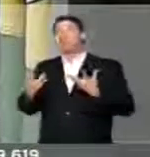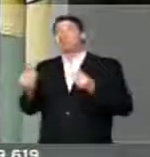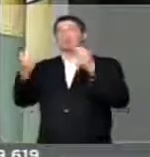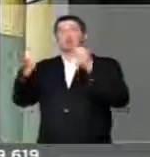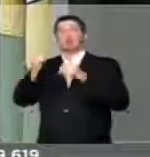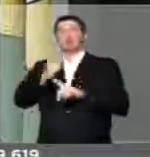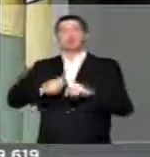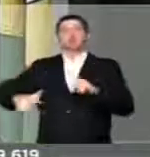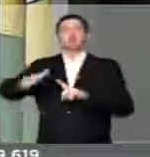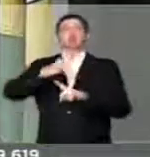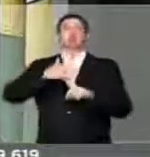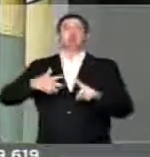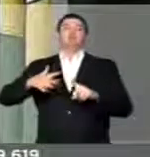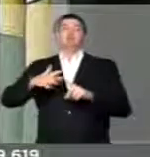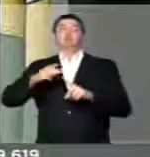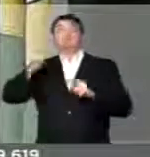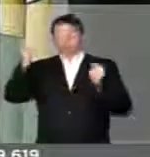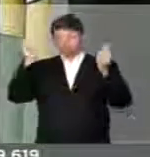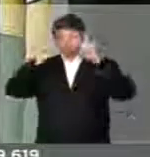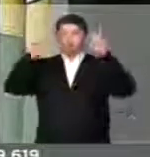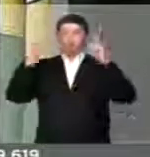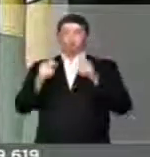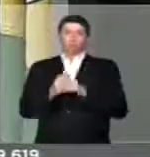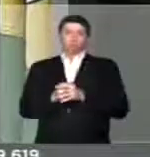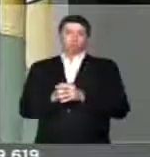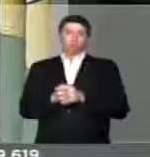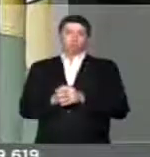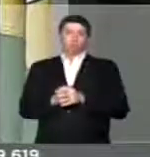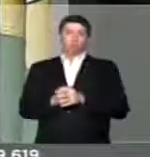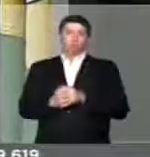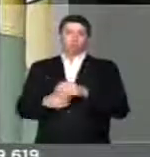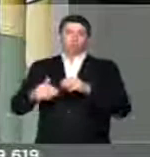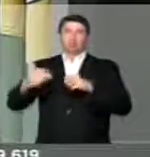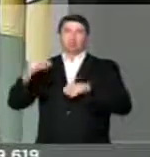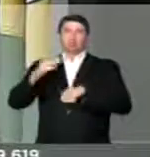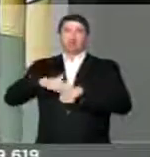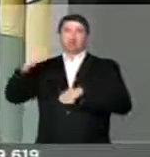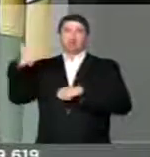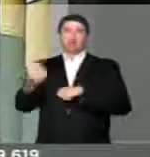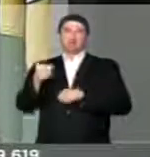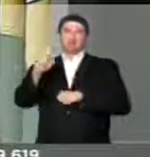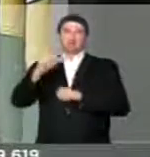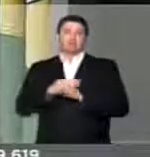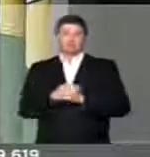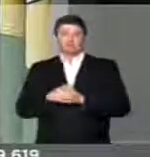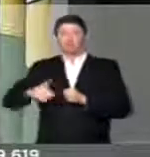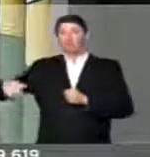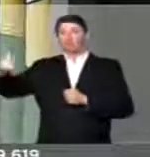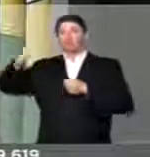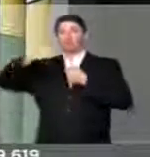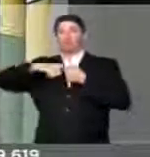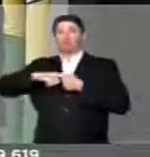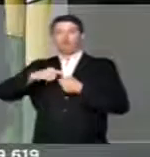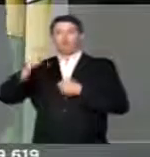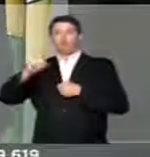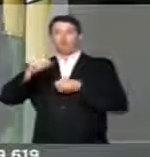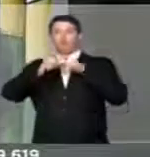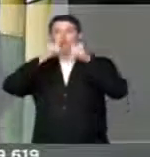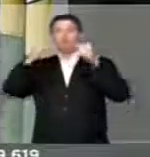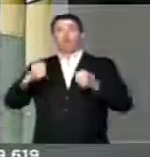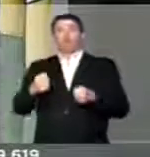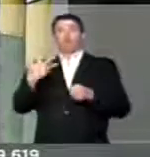que a sociedade acordou e não vai mais permitir que vocês retornem ao